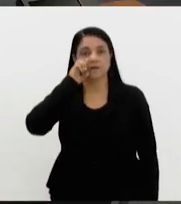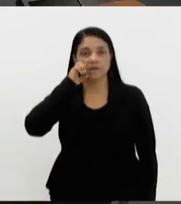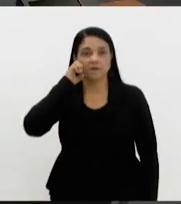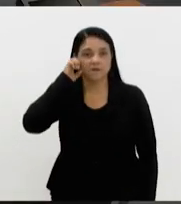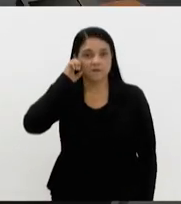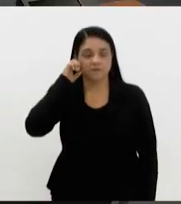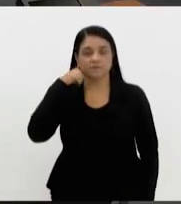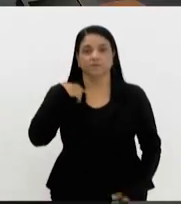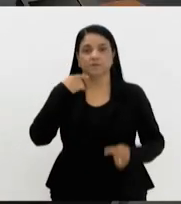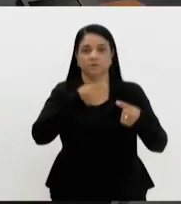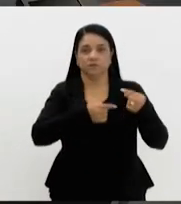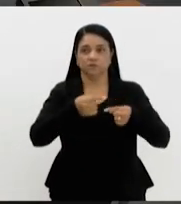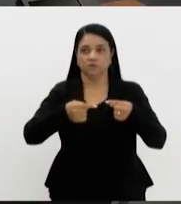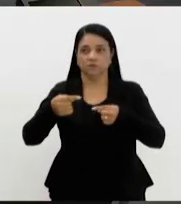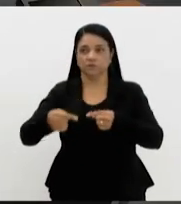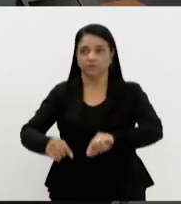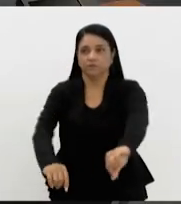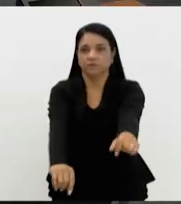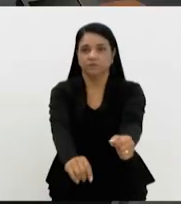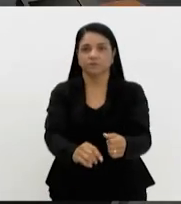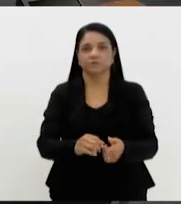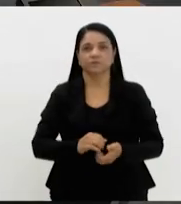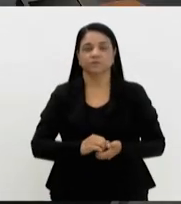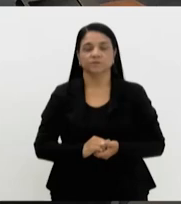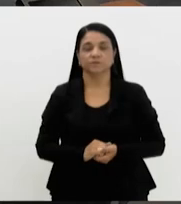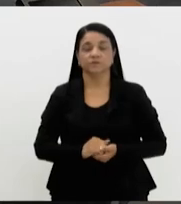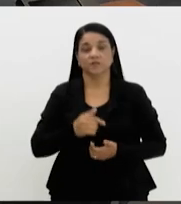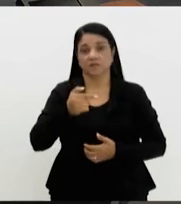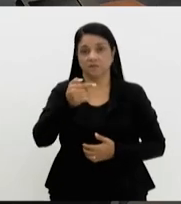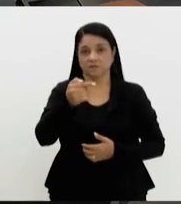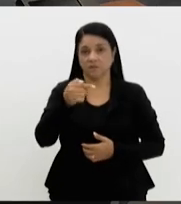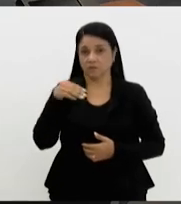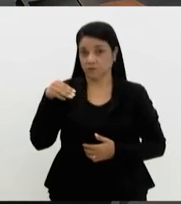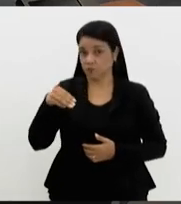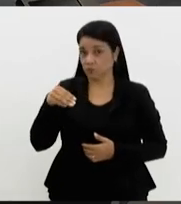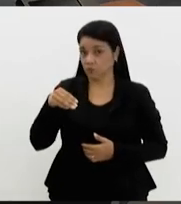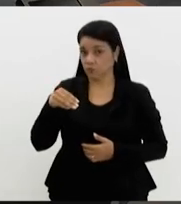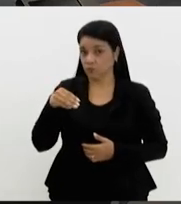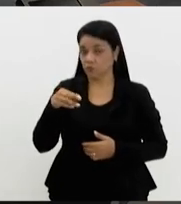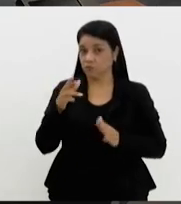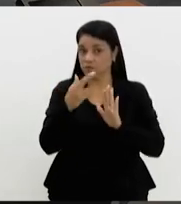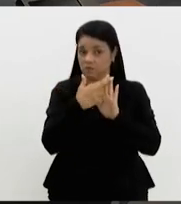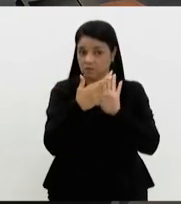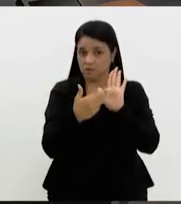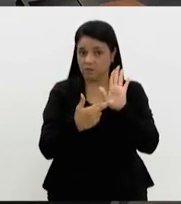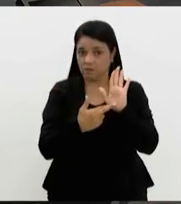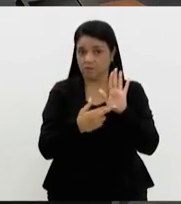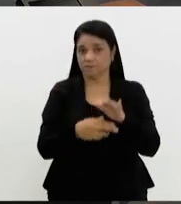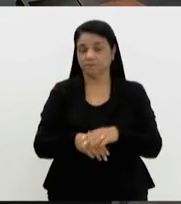para discutir. Vossa Excelência dispõe de 7 minutos e meio.